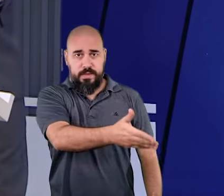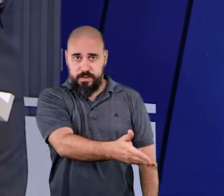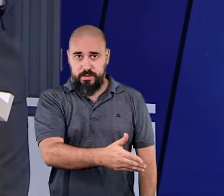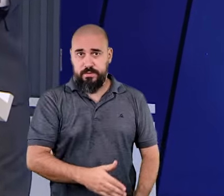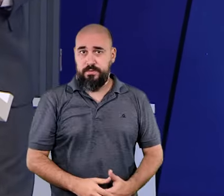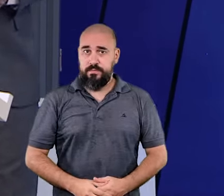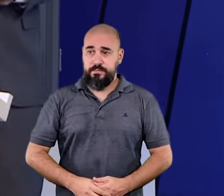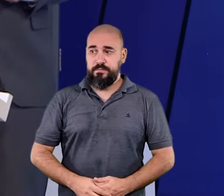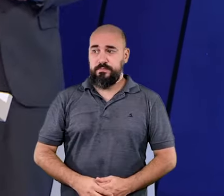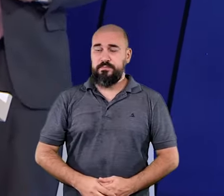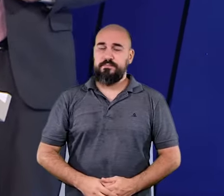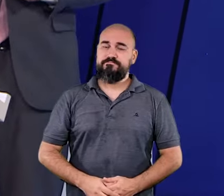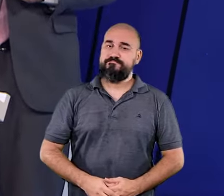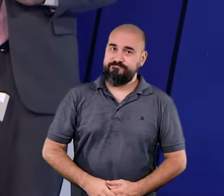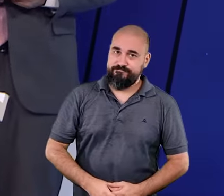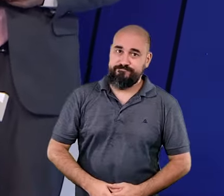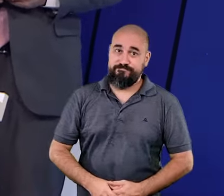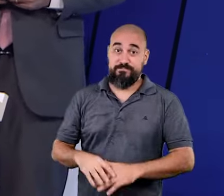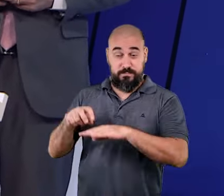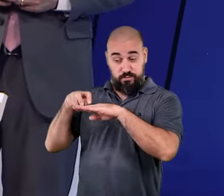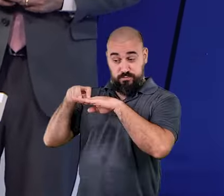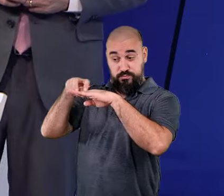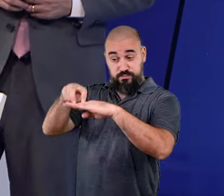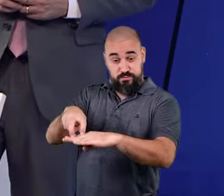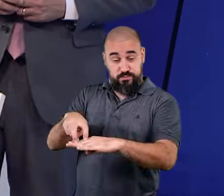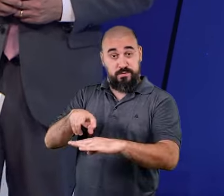mortos recuperarão a sua vida.